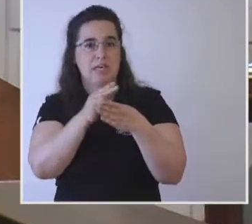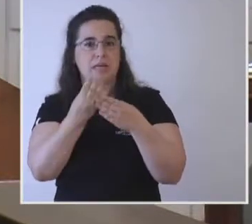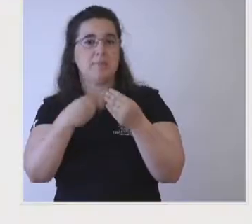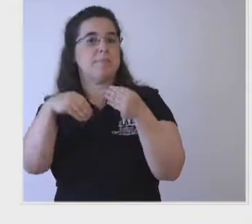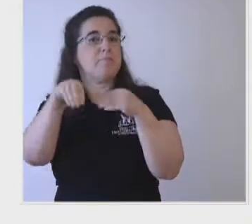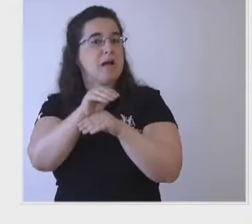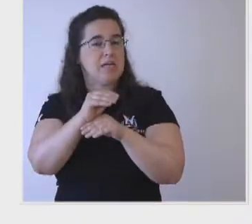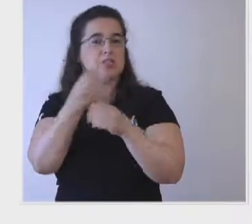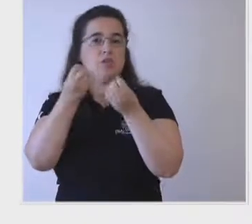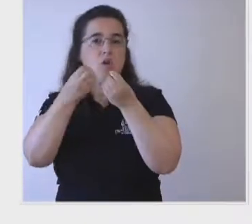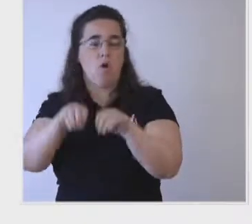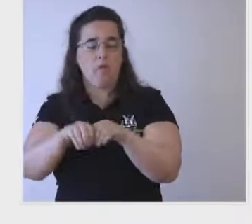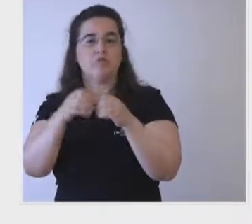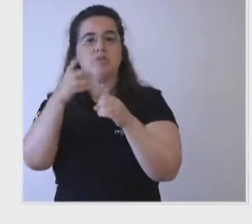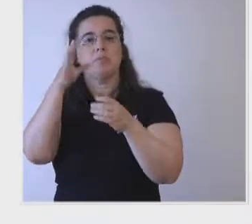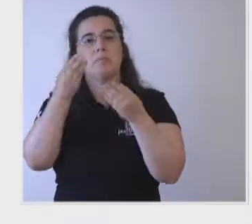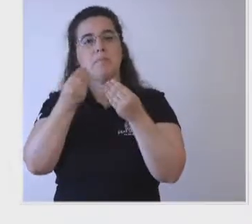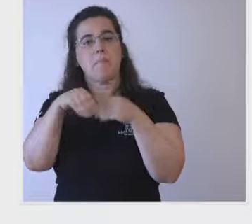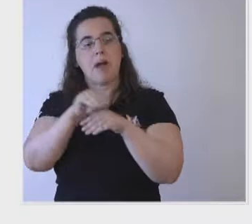hipertensão do que os